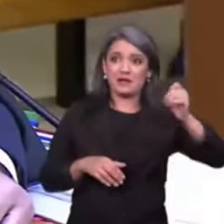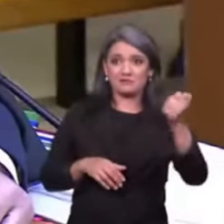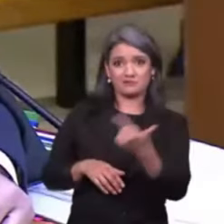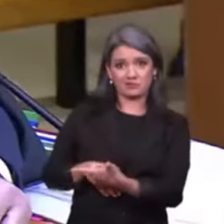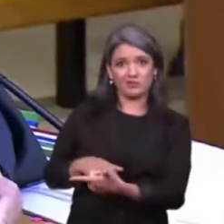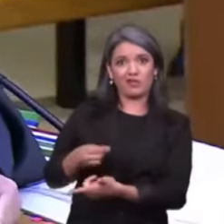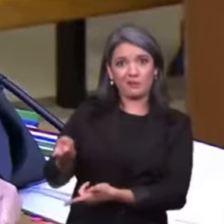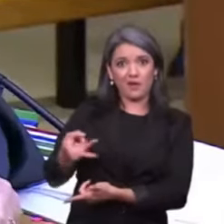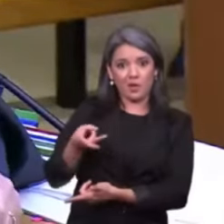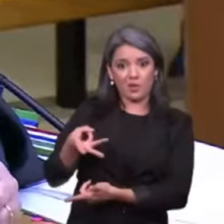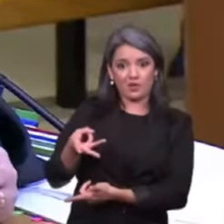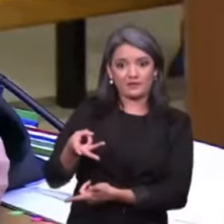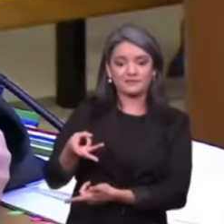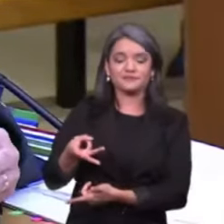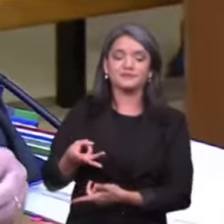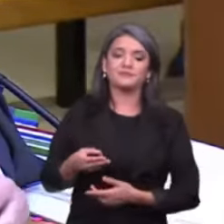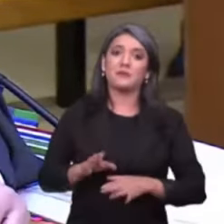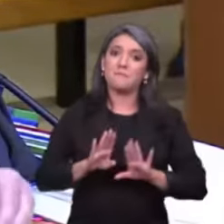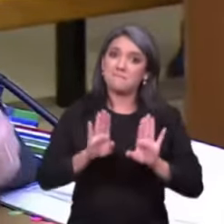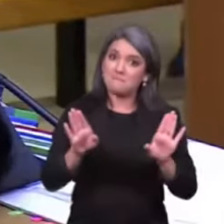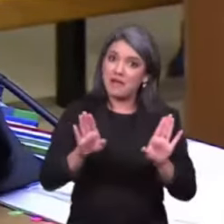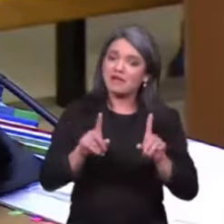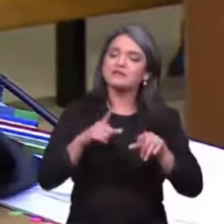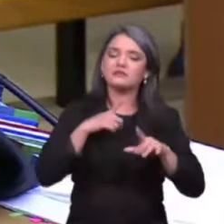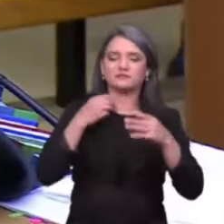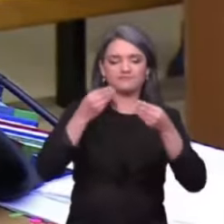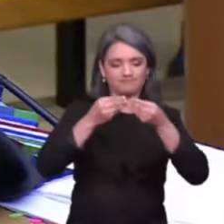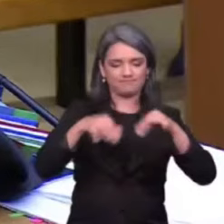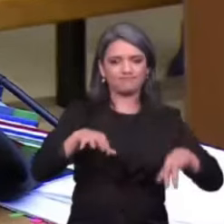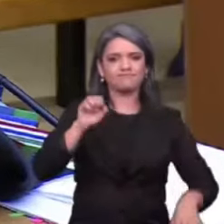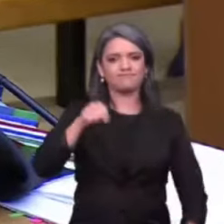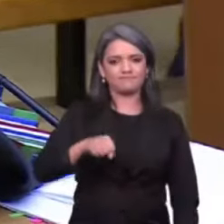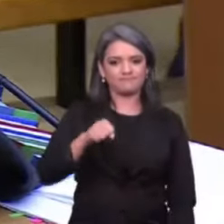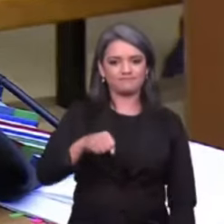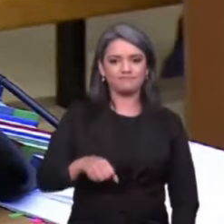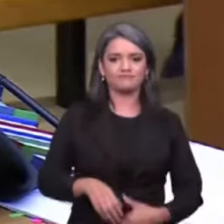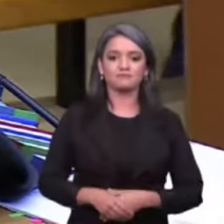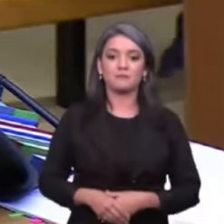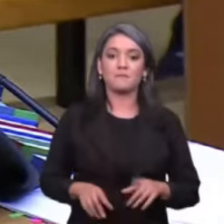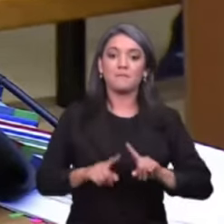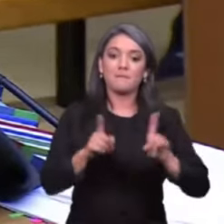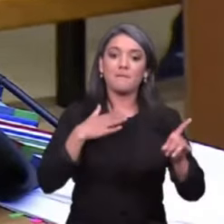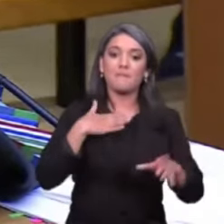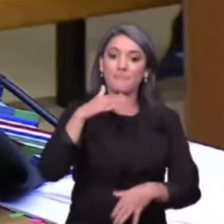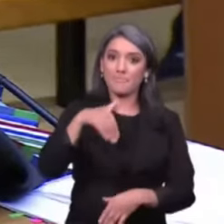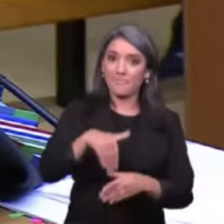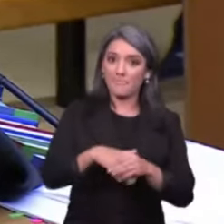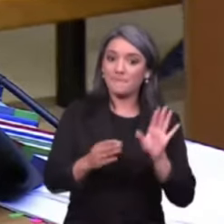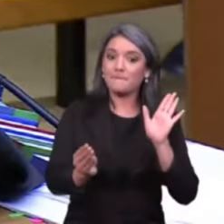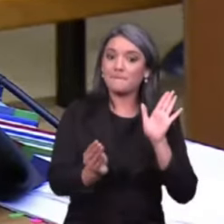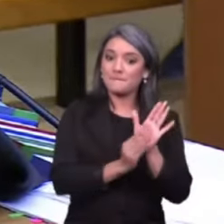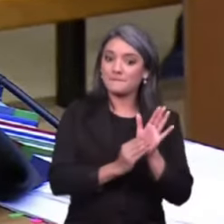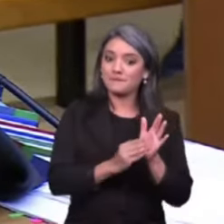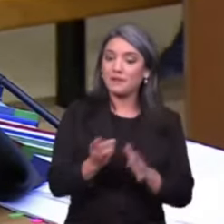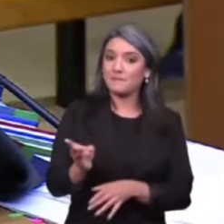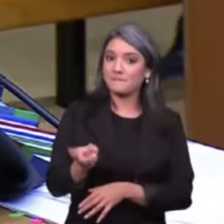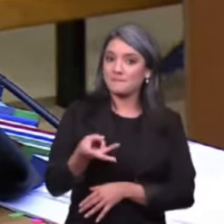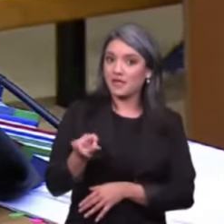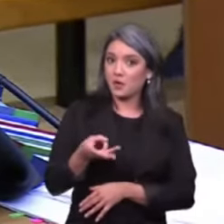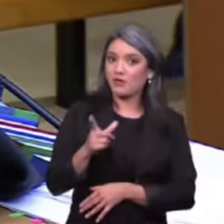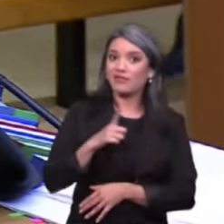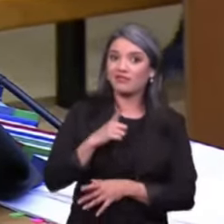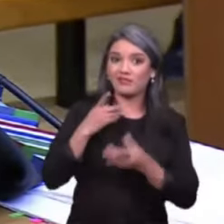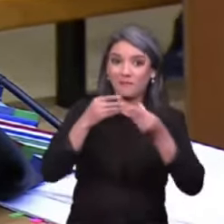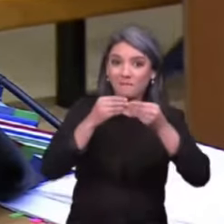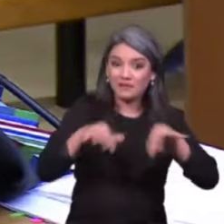eu vou trazer à luz do meu voto é justamente que causa dano, danos